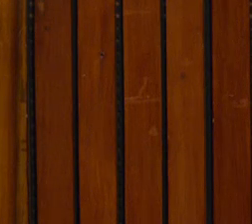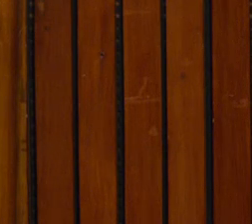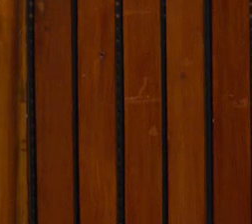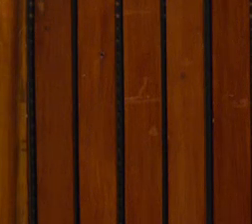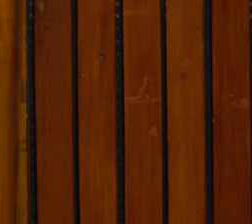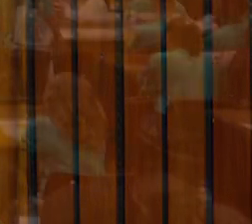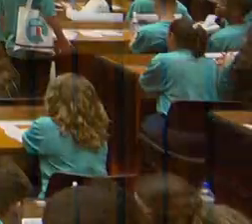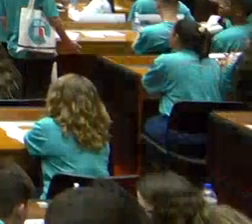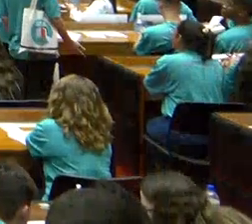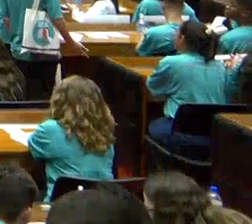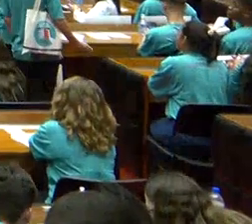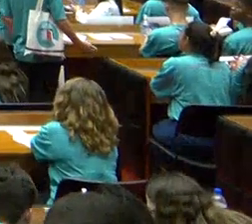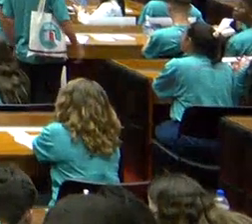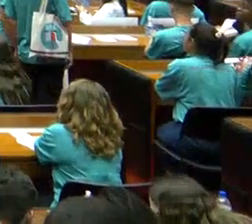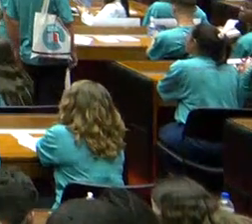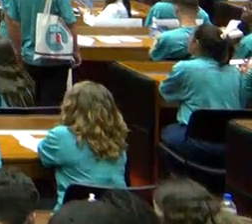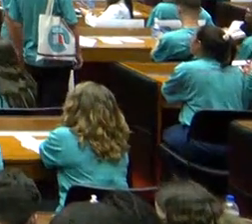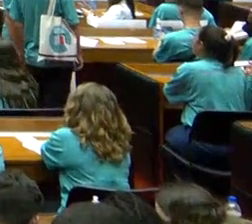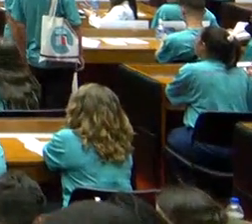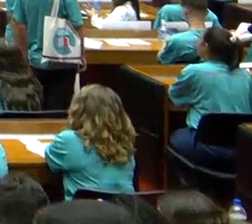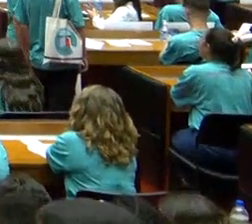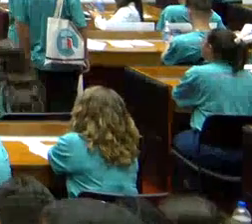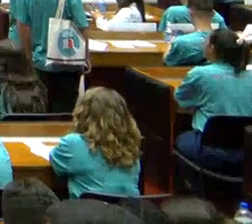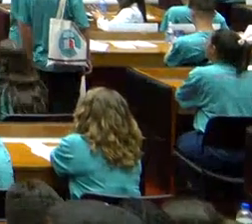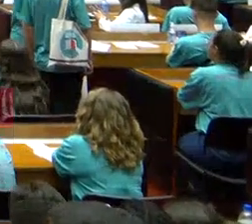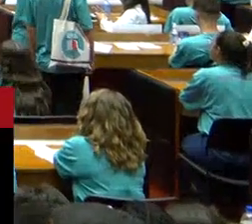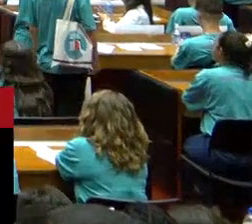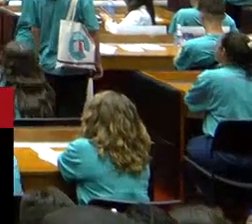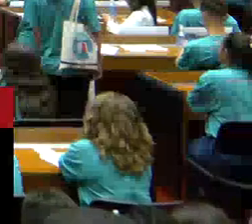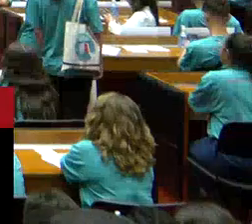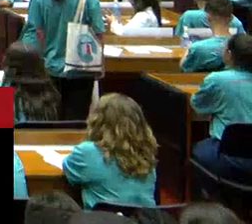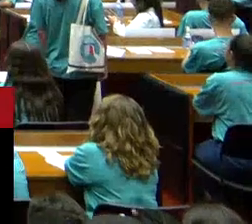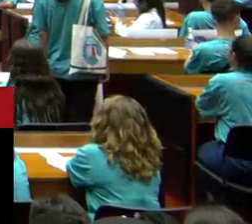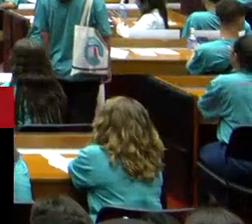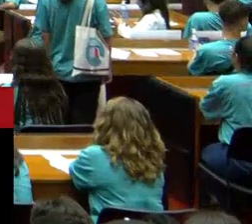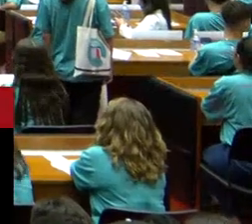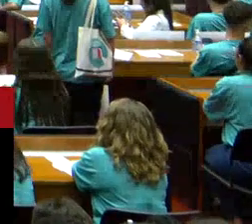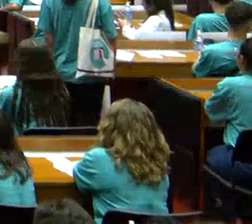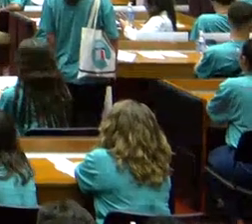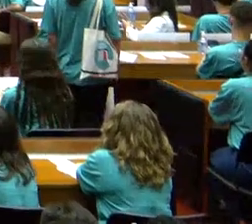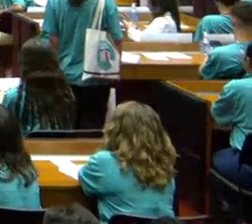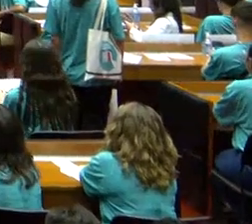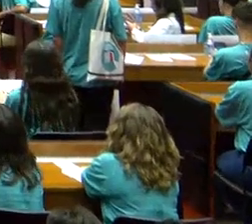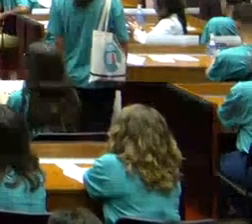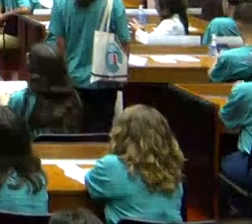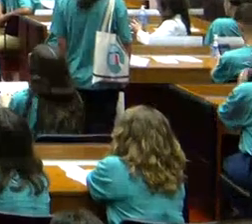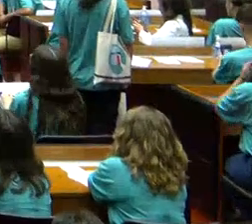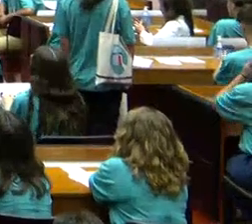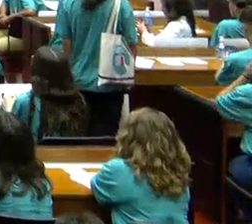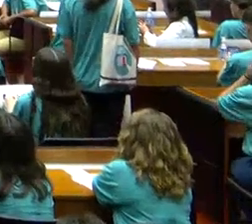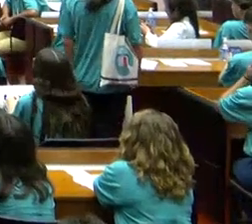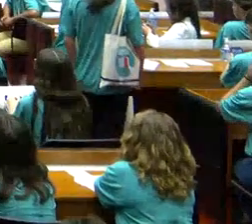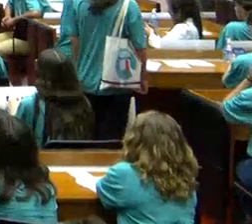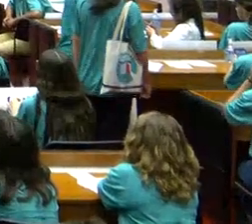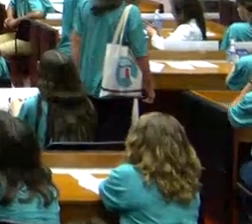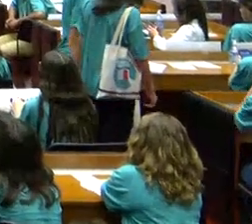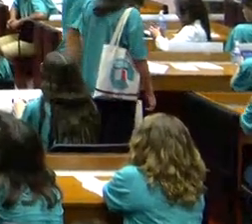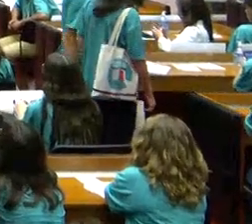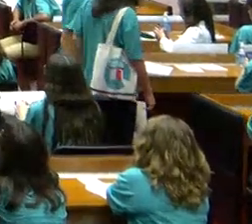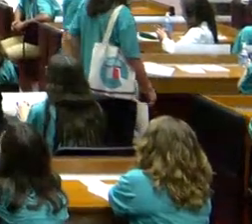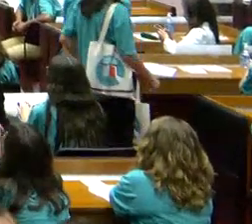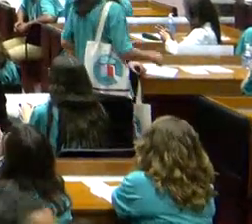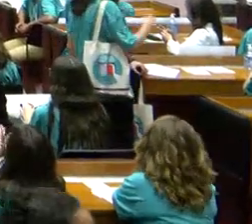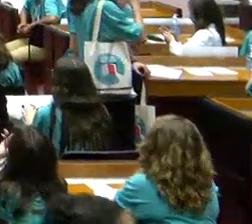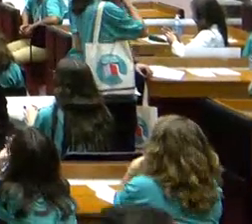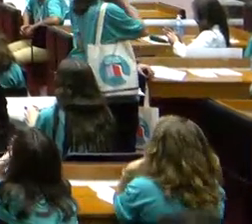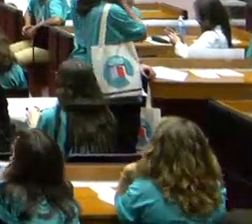plenária final do projeto Parlamento jovem aqui da Assembleia essa parte que é a plenária final é o ápice